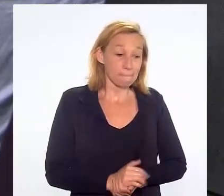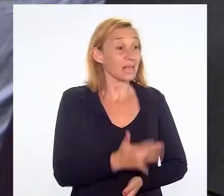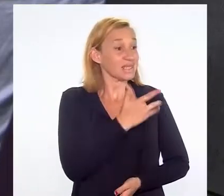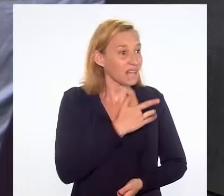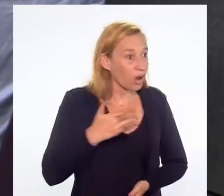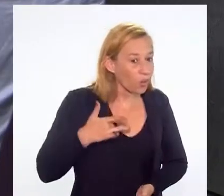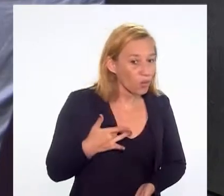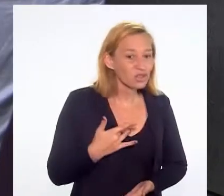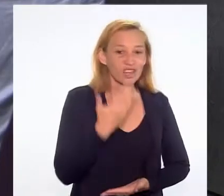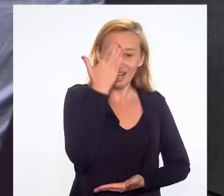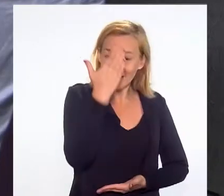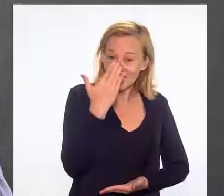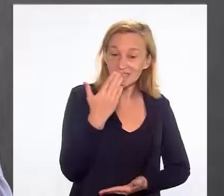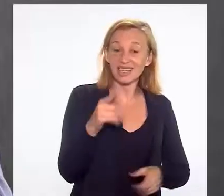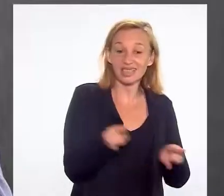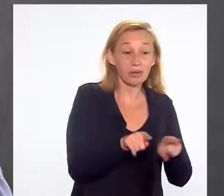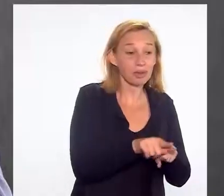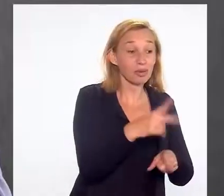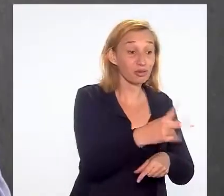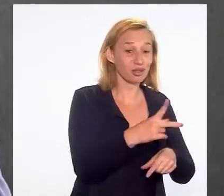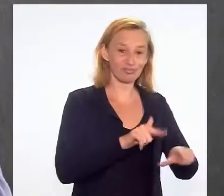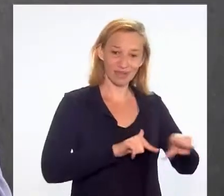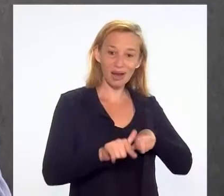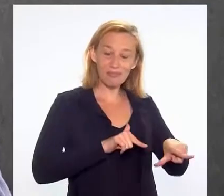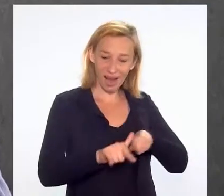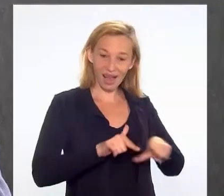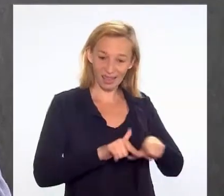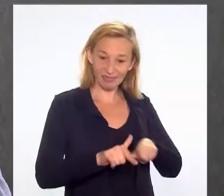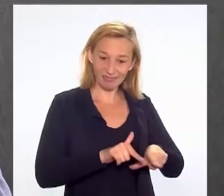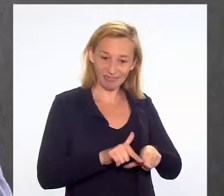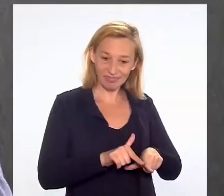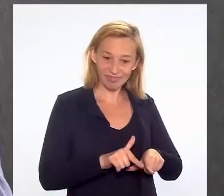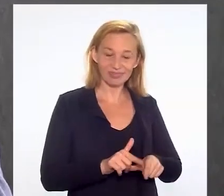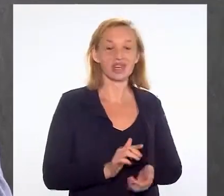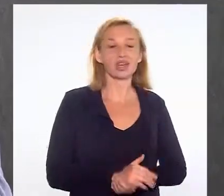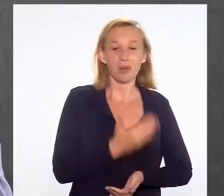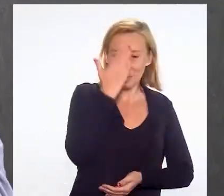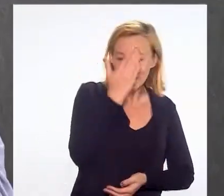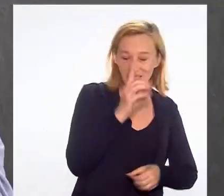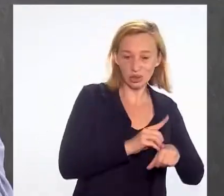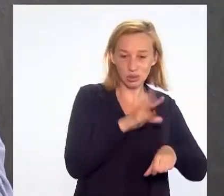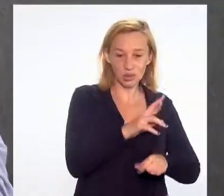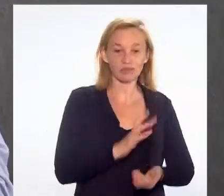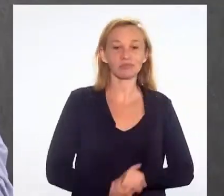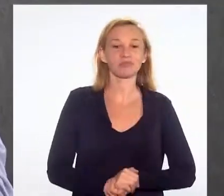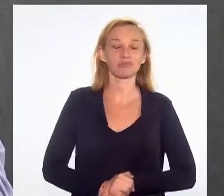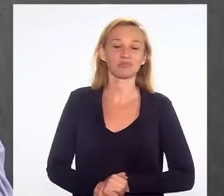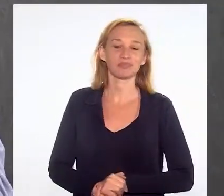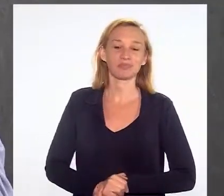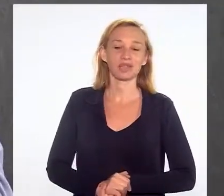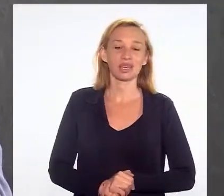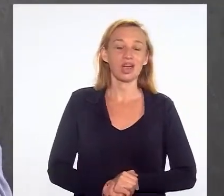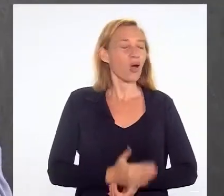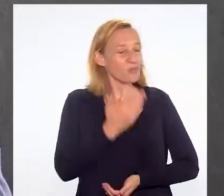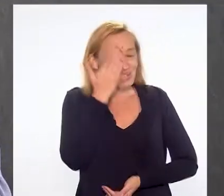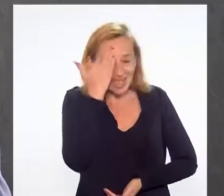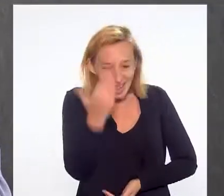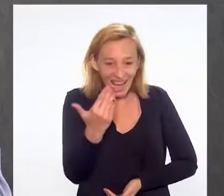aí saúde e agradecer também pelo teu trabalho aí na frente dessa situação, tá, doutora? Muito obrigado.